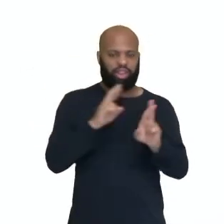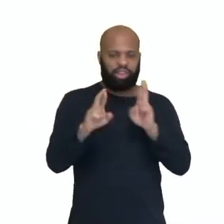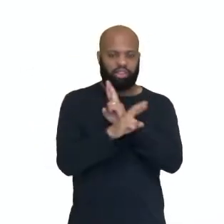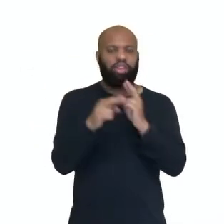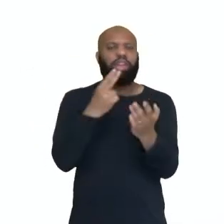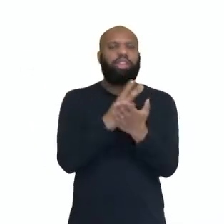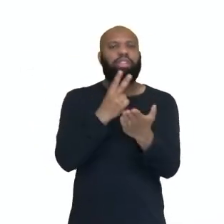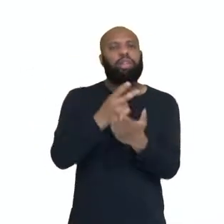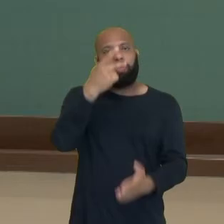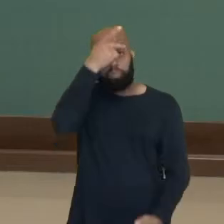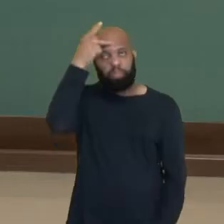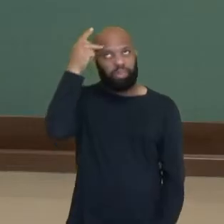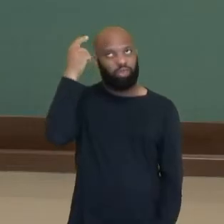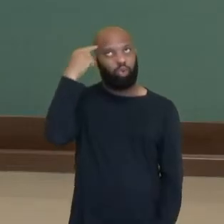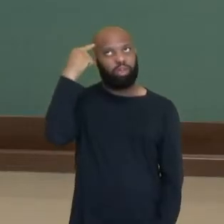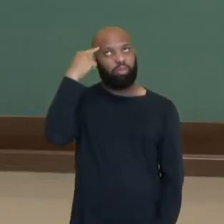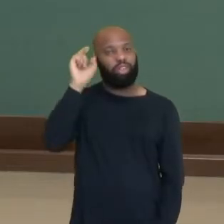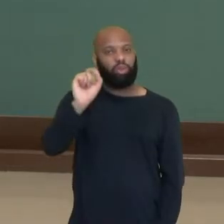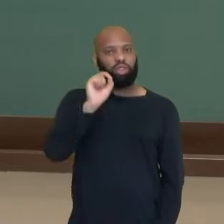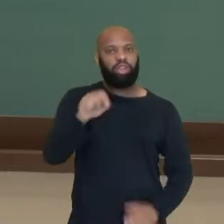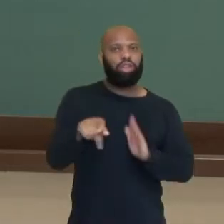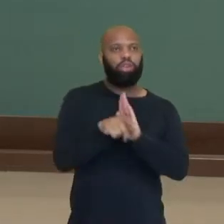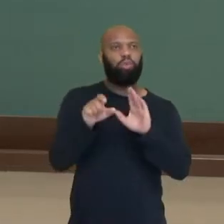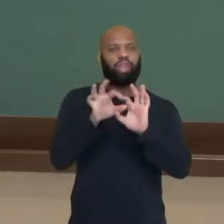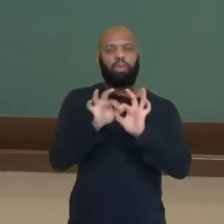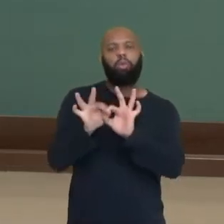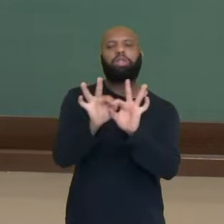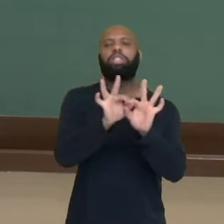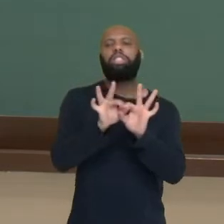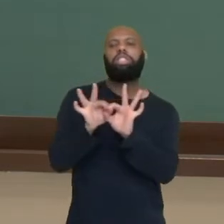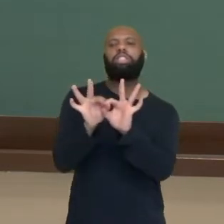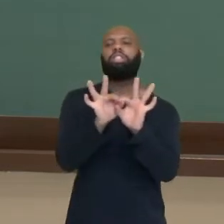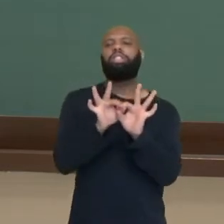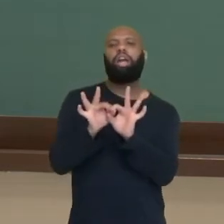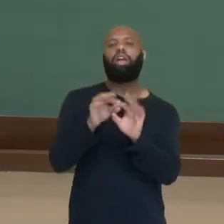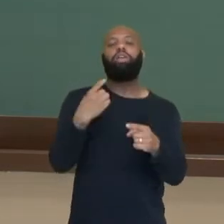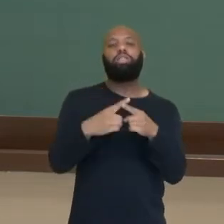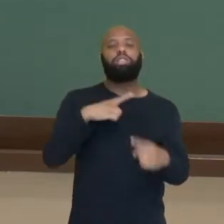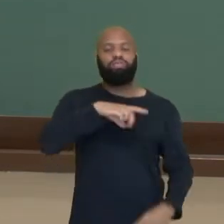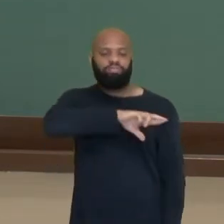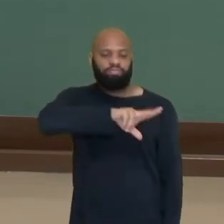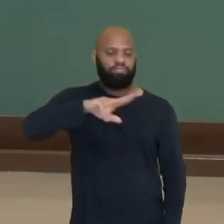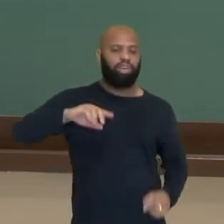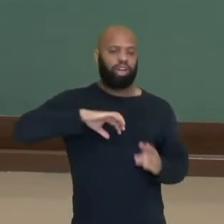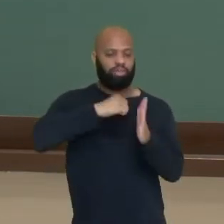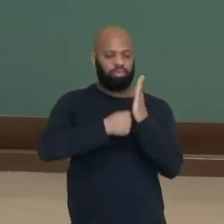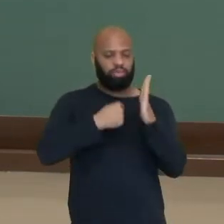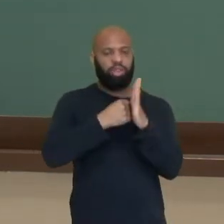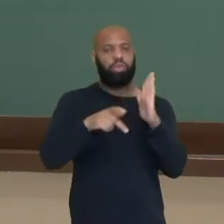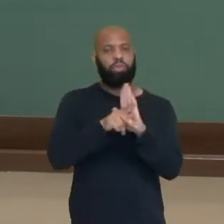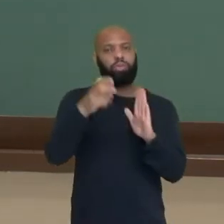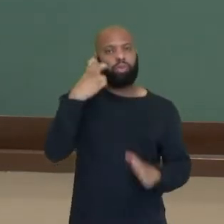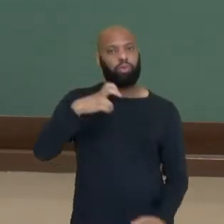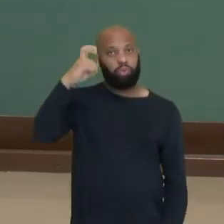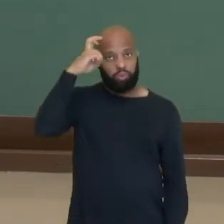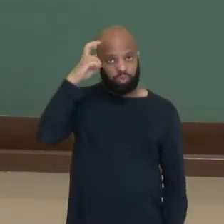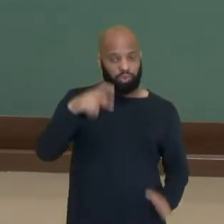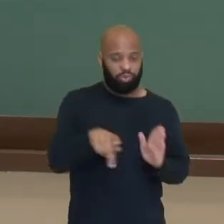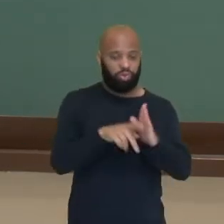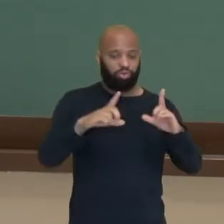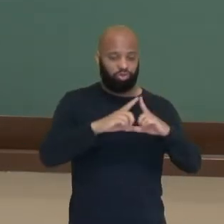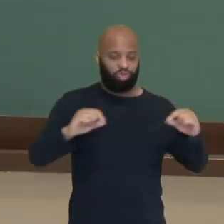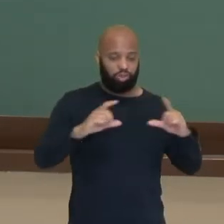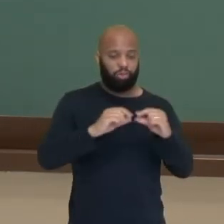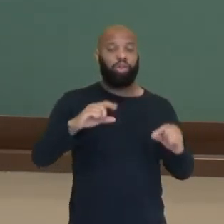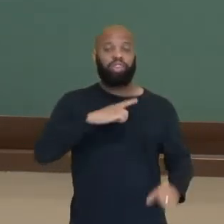na harmonia. Como diversas artes marciais que vêm ali da cultura japonesa, então muita questão